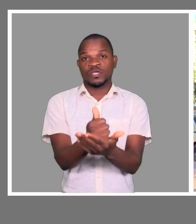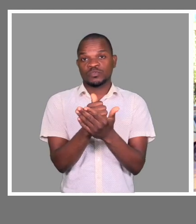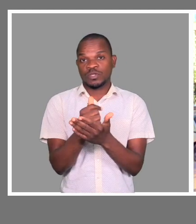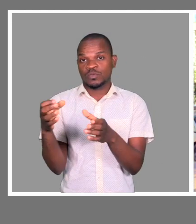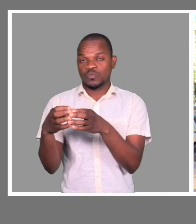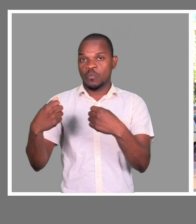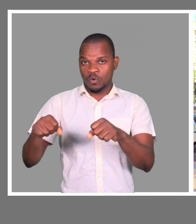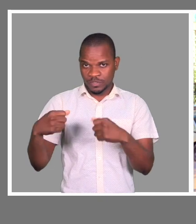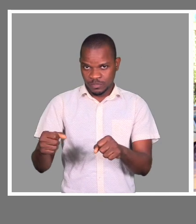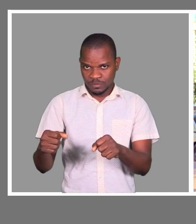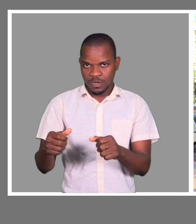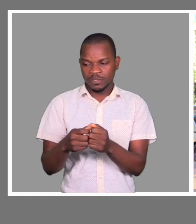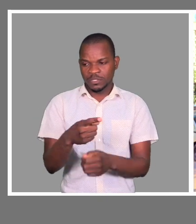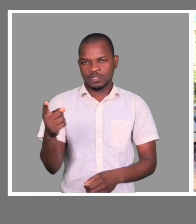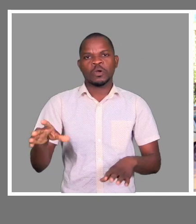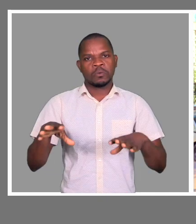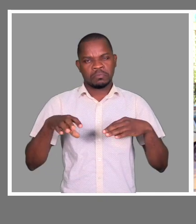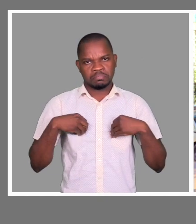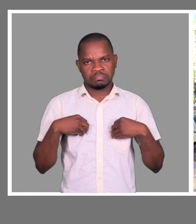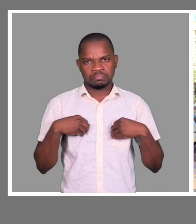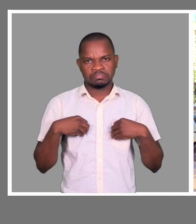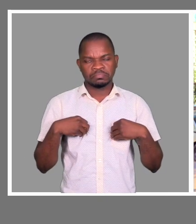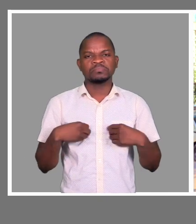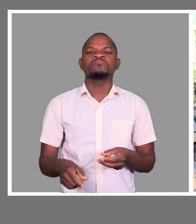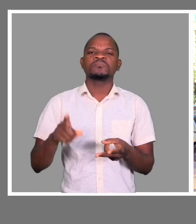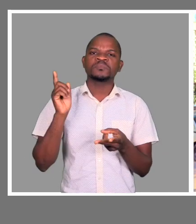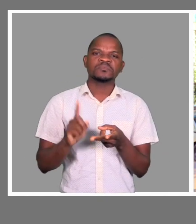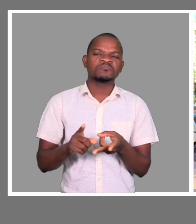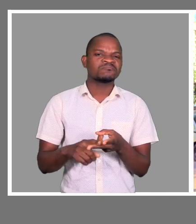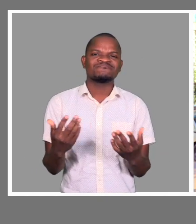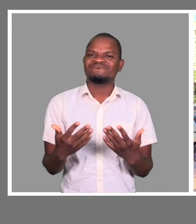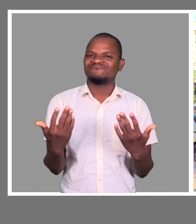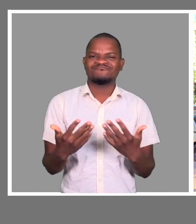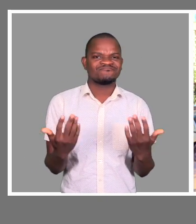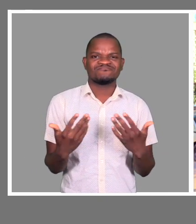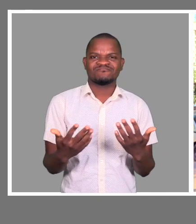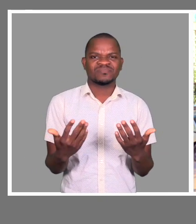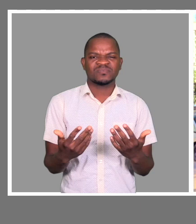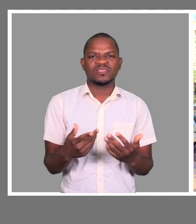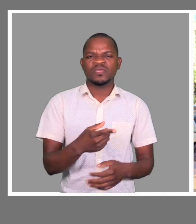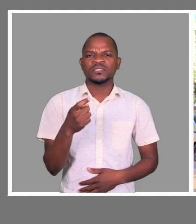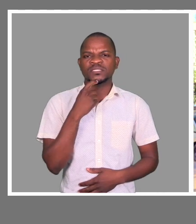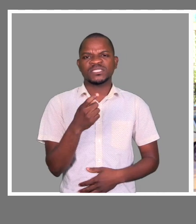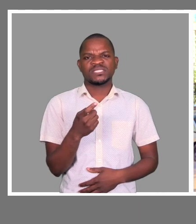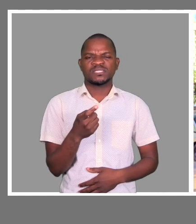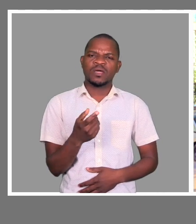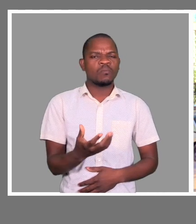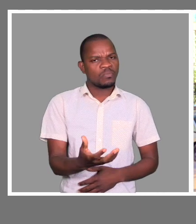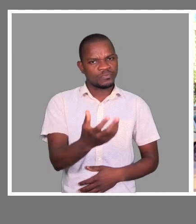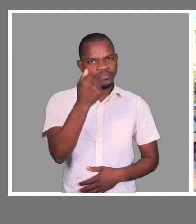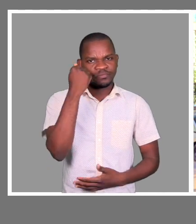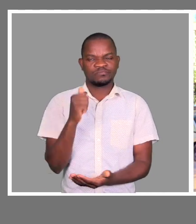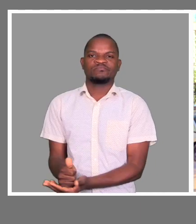eles abraçaram esta causa e também disseram por que não. Então, a